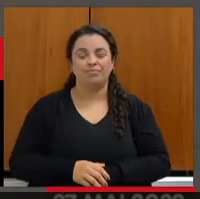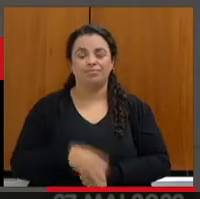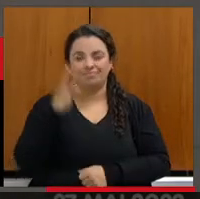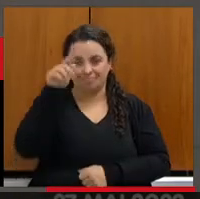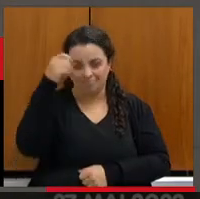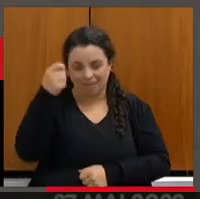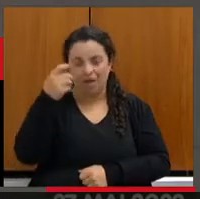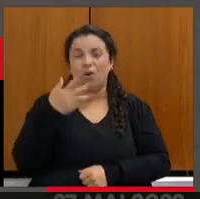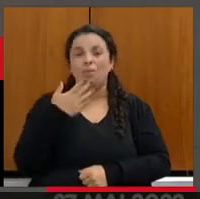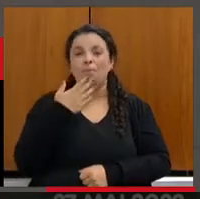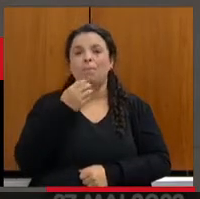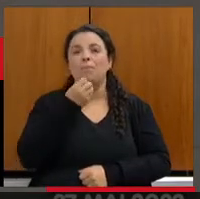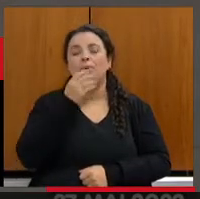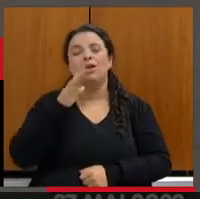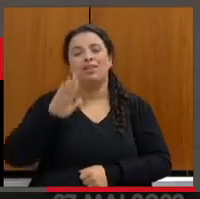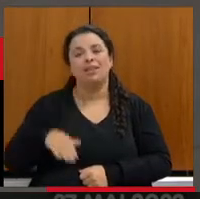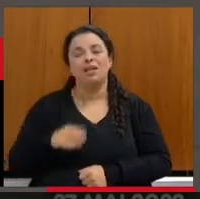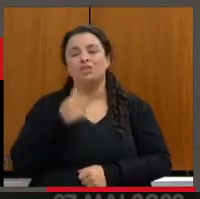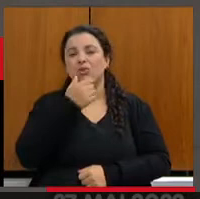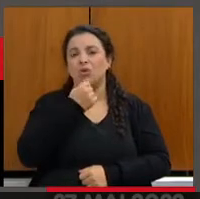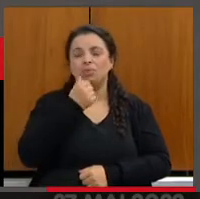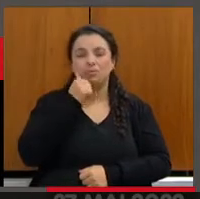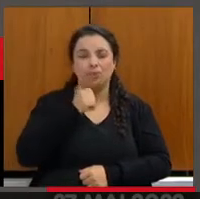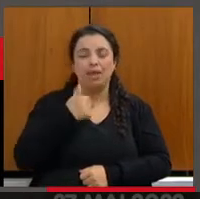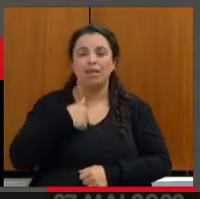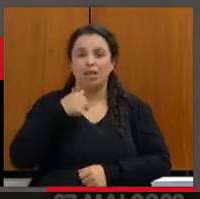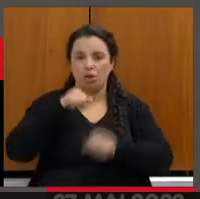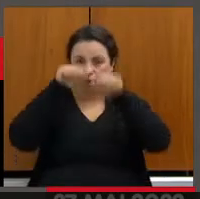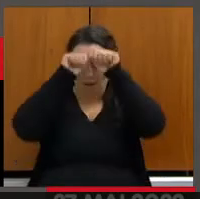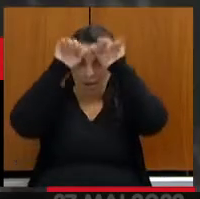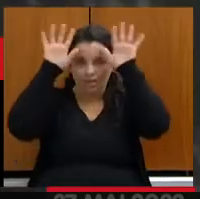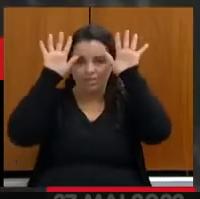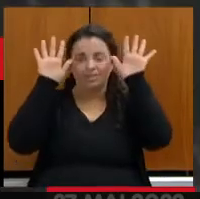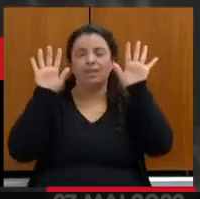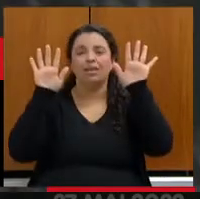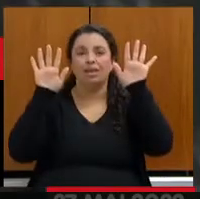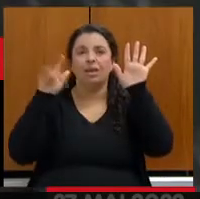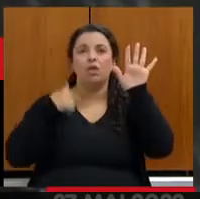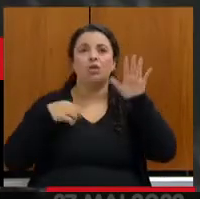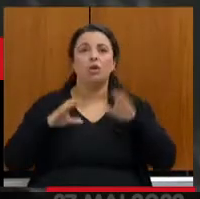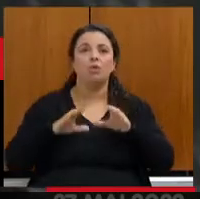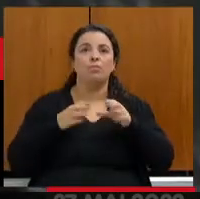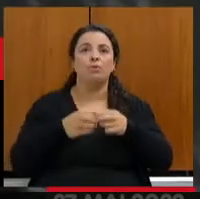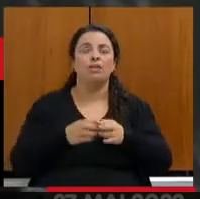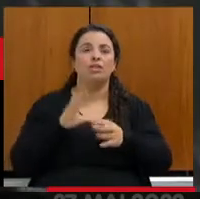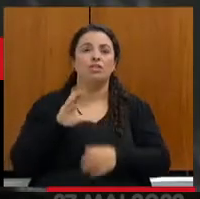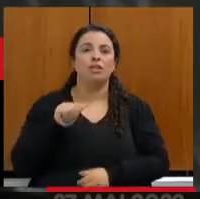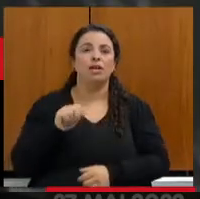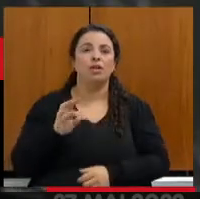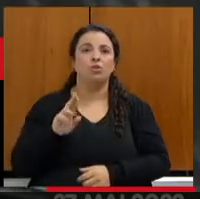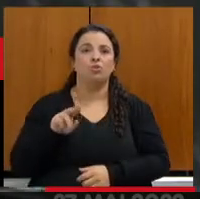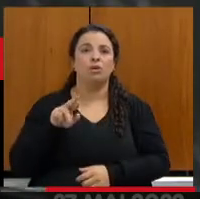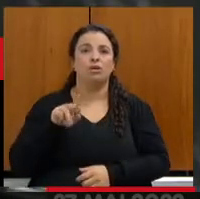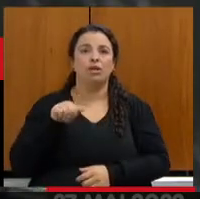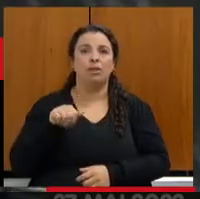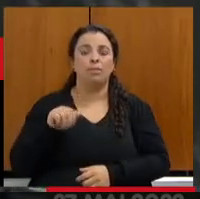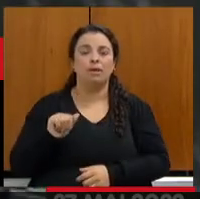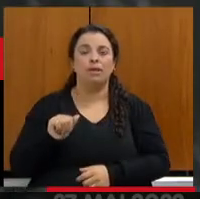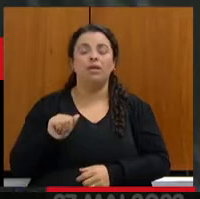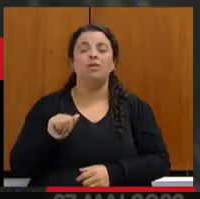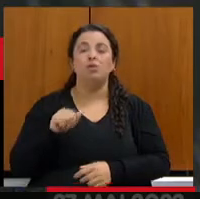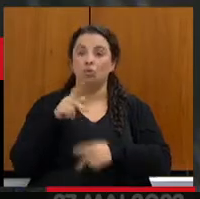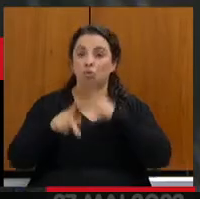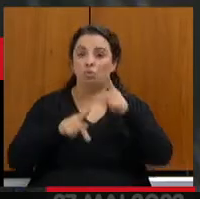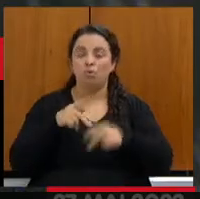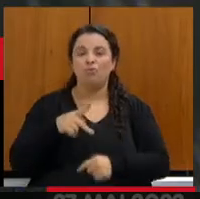mulheres eu sou a classe can't go sou da comunidade caturama do Povo pataxó e pataxó hã-hã-hãe